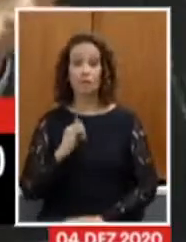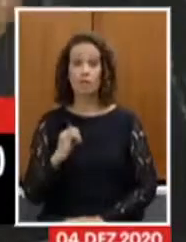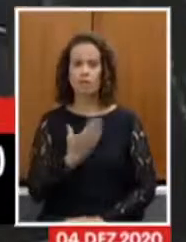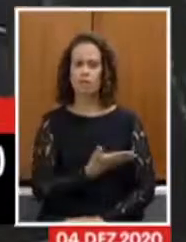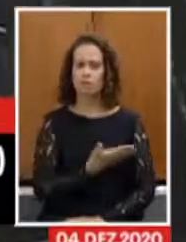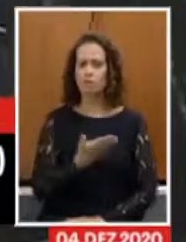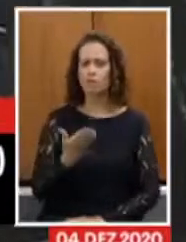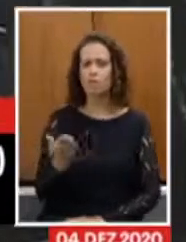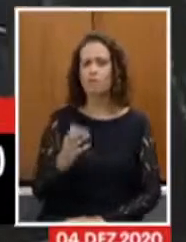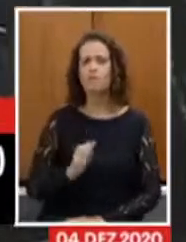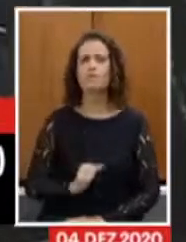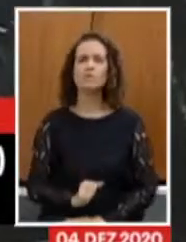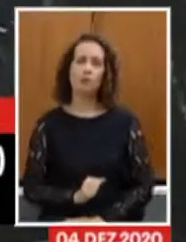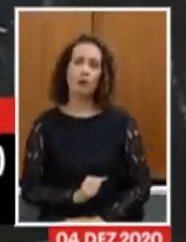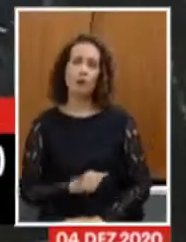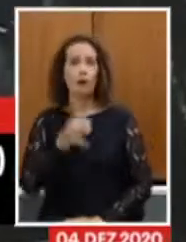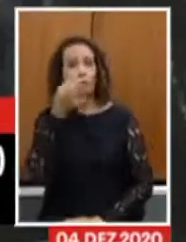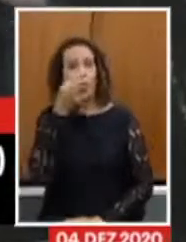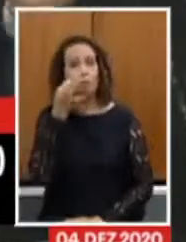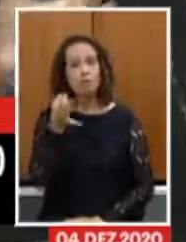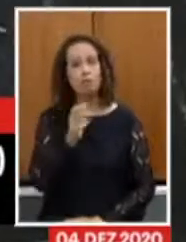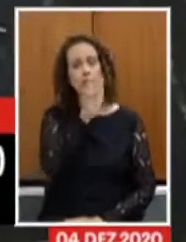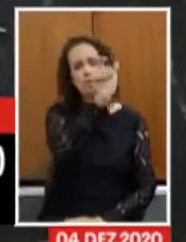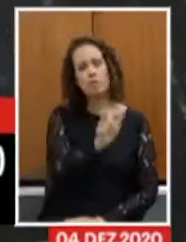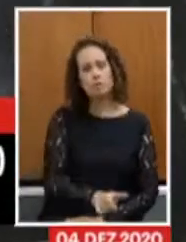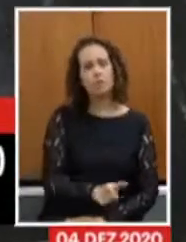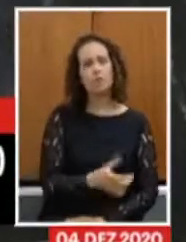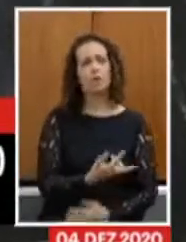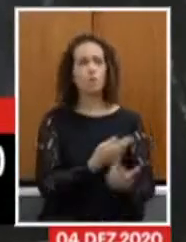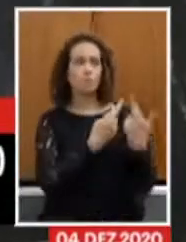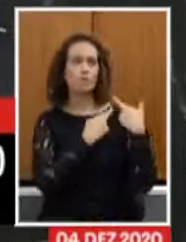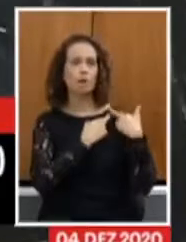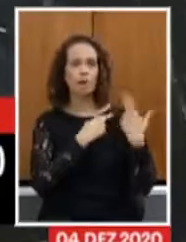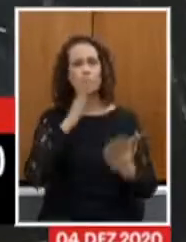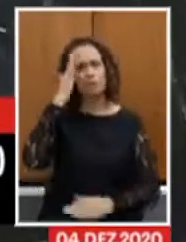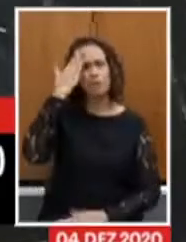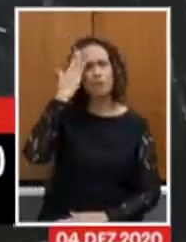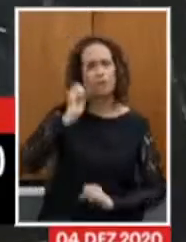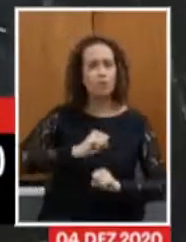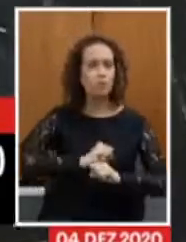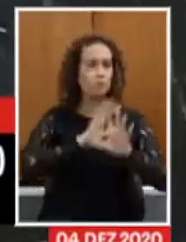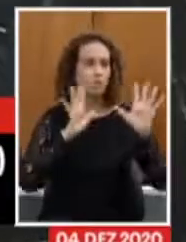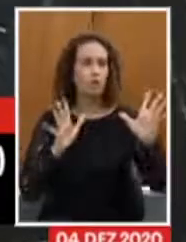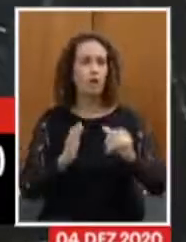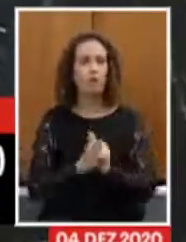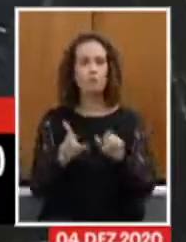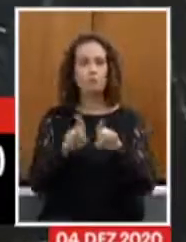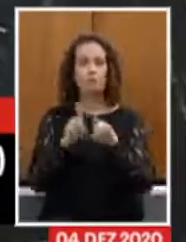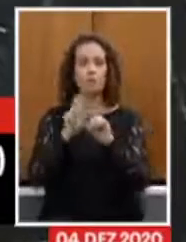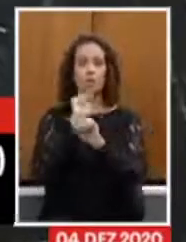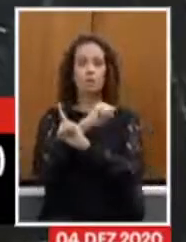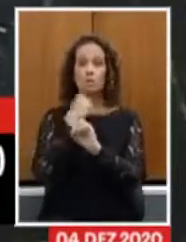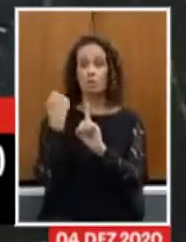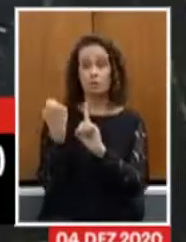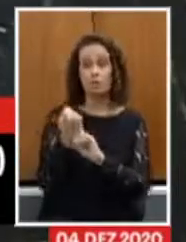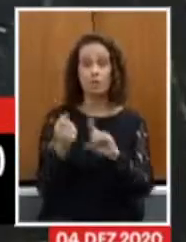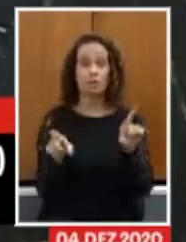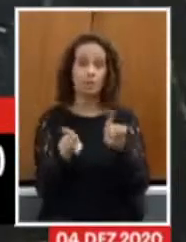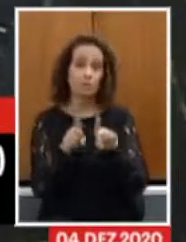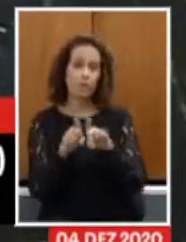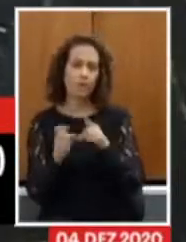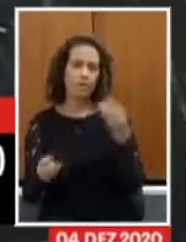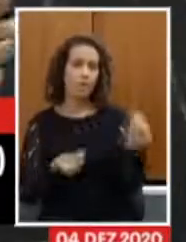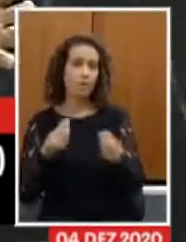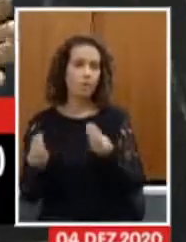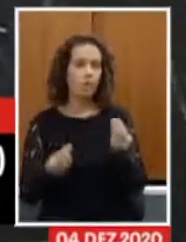ouve quem entende do assunto, ouve todos os interessados e ouve a sociedade da forma democrática que nós